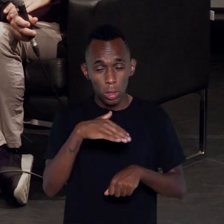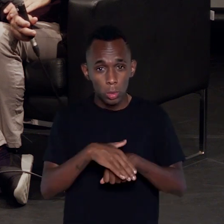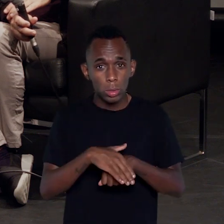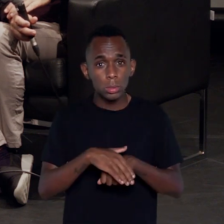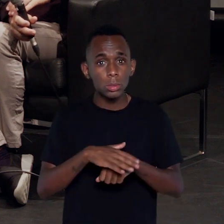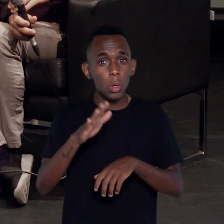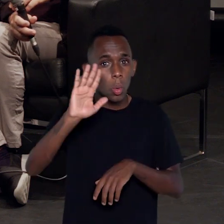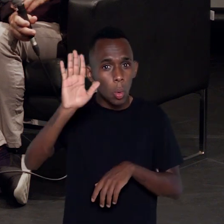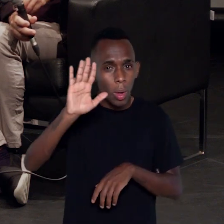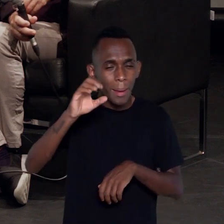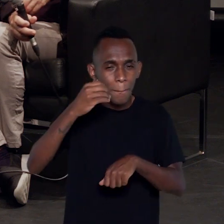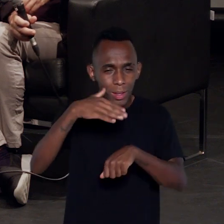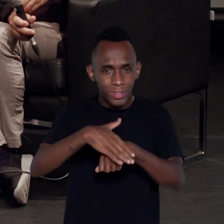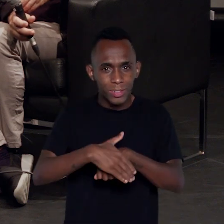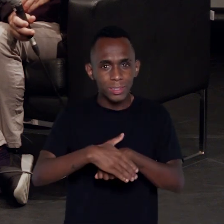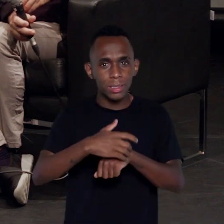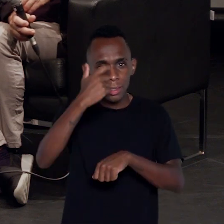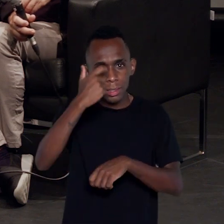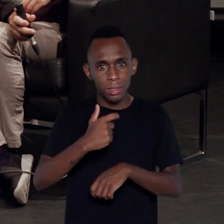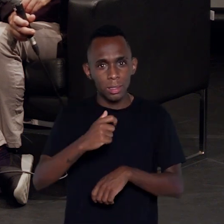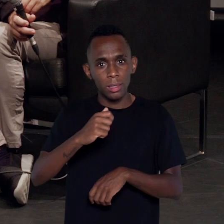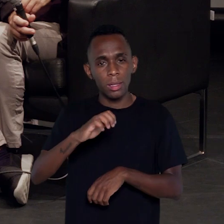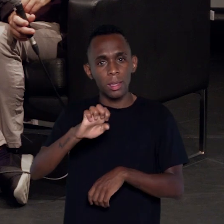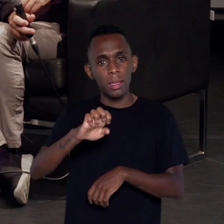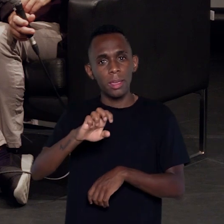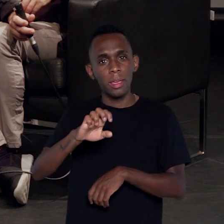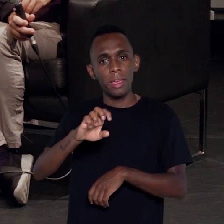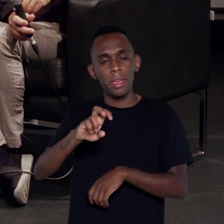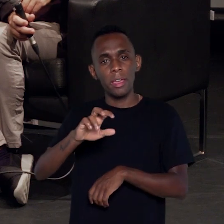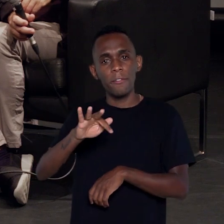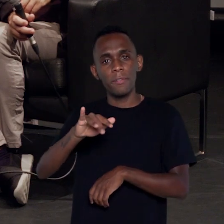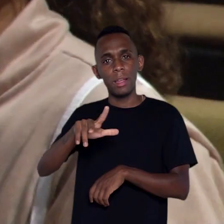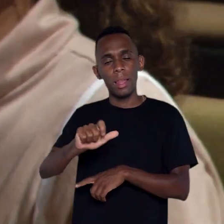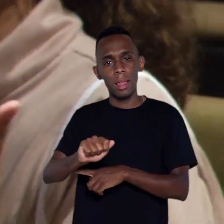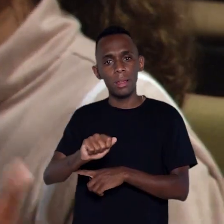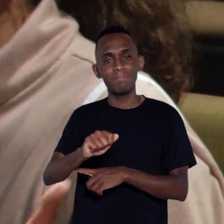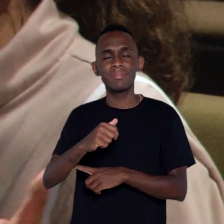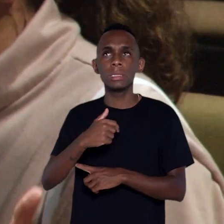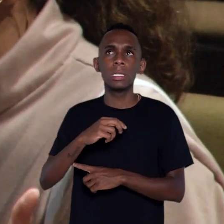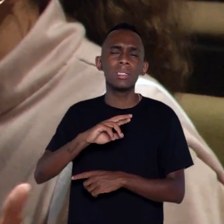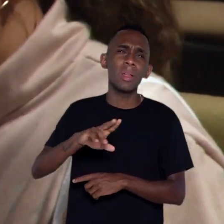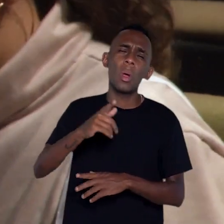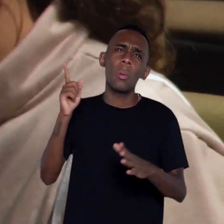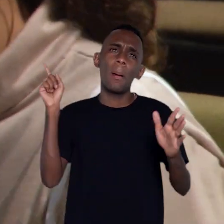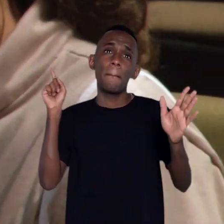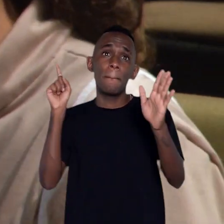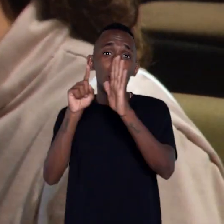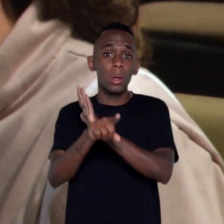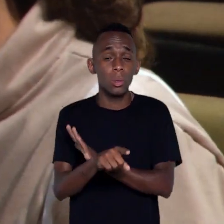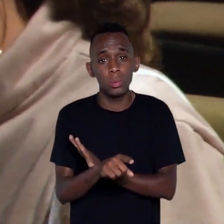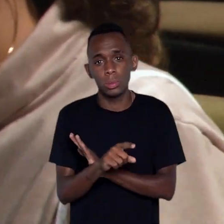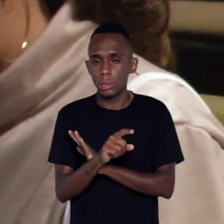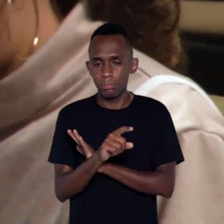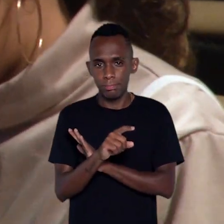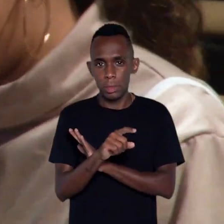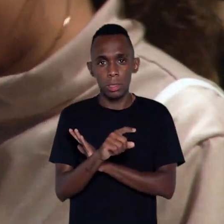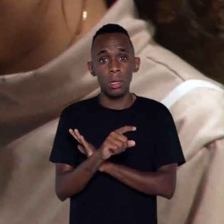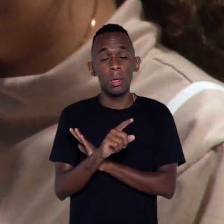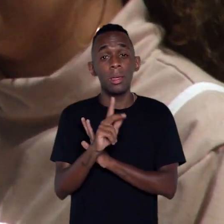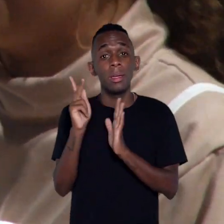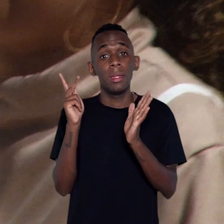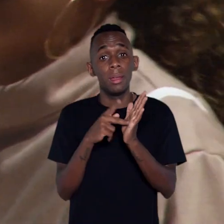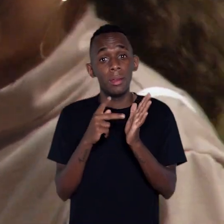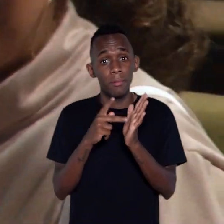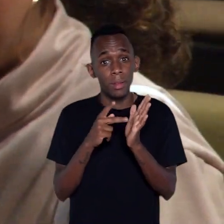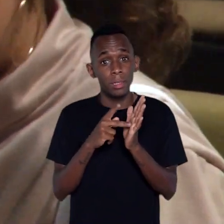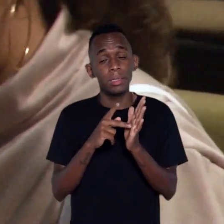Boa noite, como você chama? Oi, boa noite. Meu nome é Évila e eu não tenho bem uma pergunta. Eu tenho, na